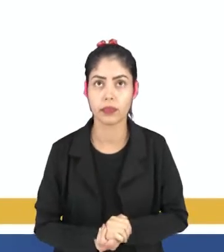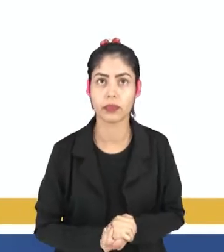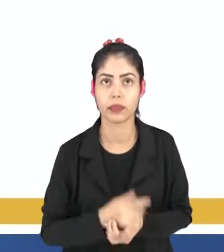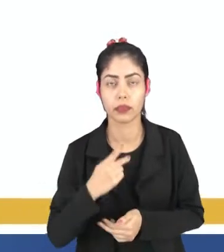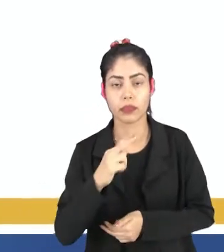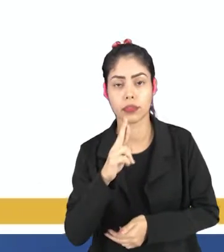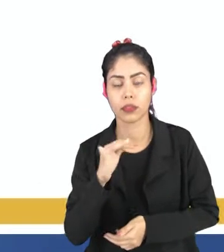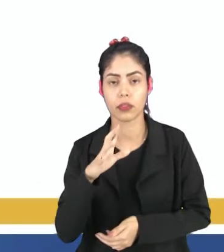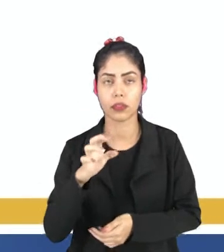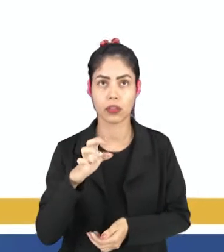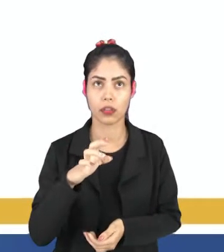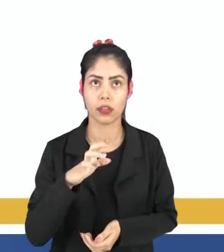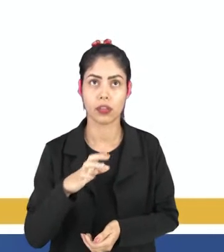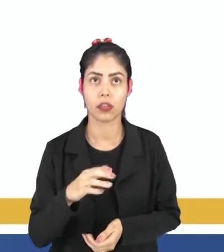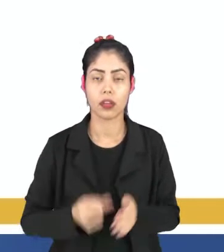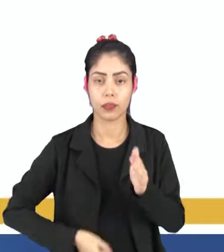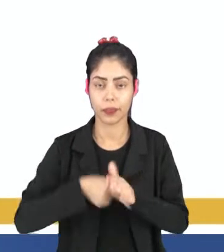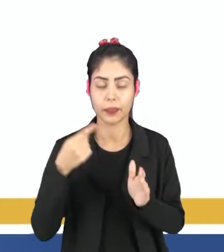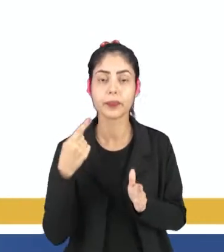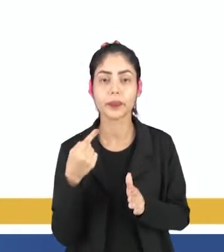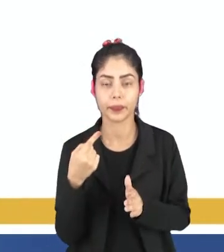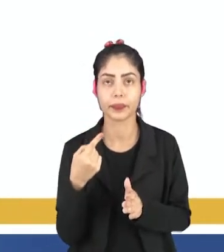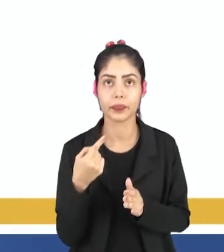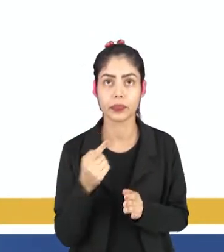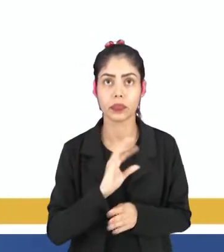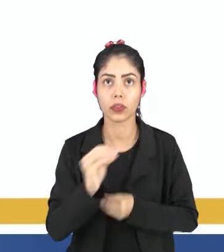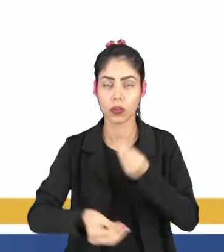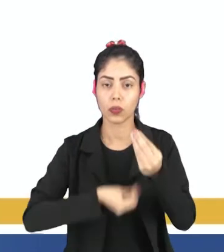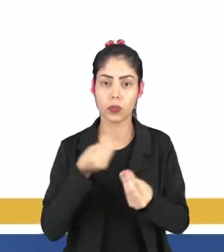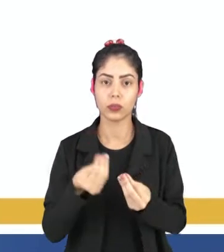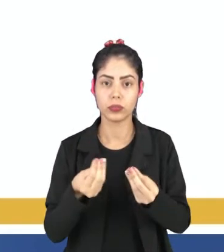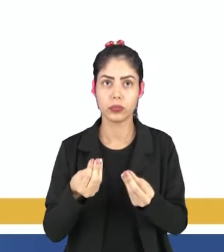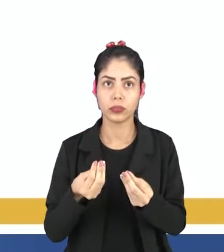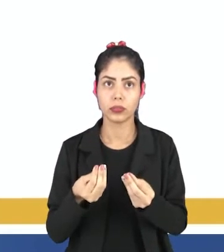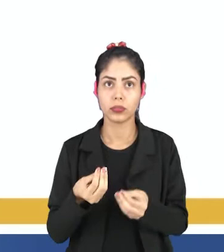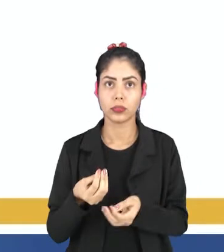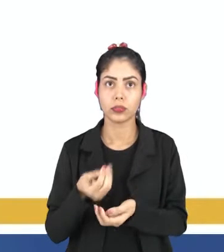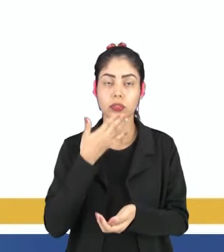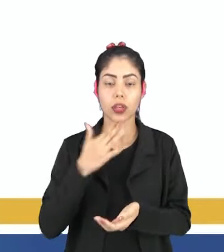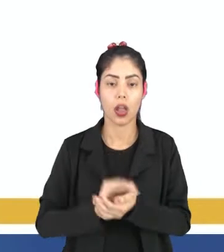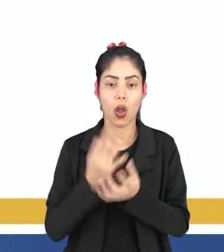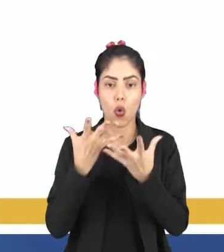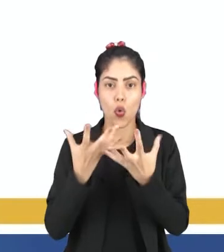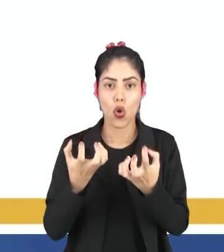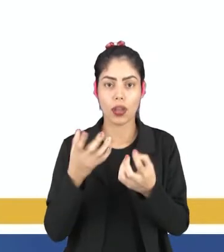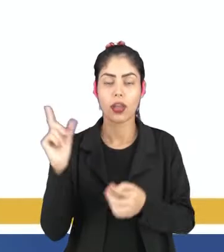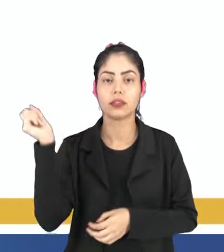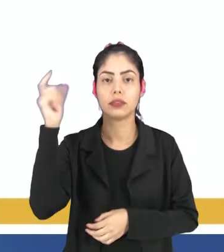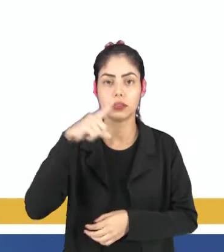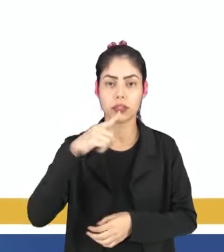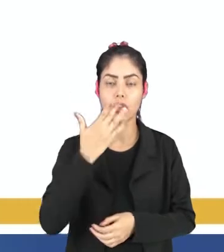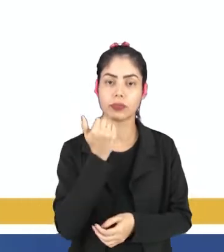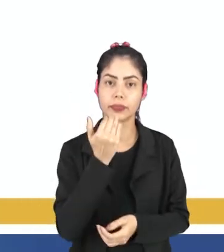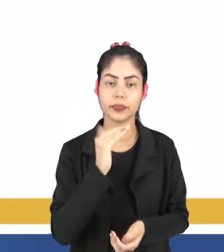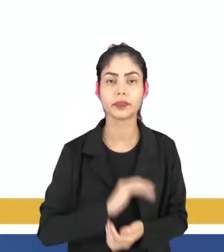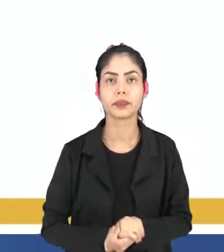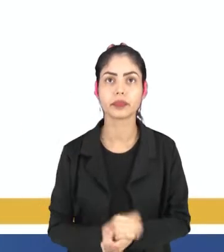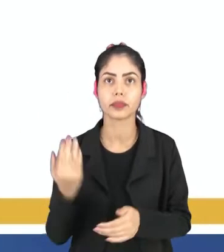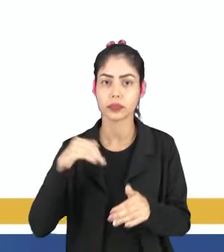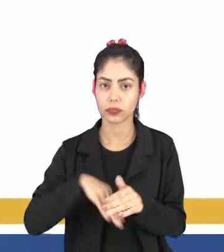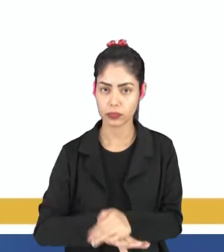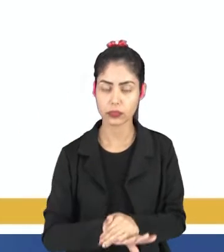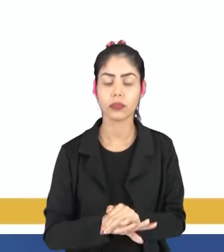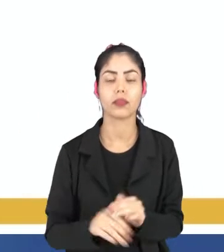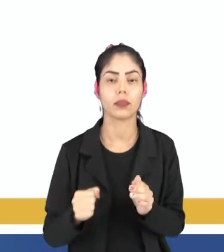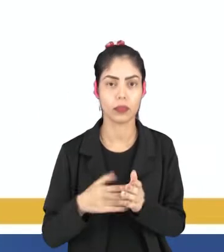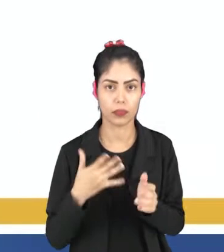pré-históricos, né? As primeiras civilizações, né? Como defumar, salgar ou secar ao sol o alimento, a fim de que pudessem armazenar o